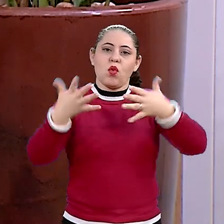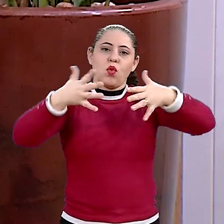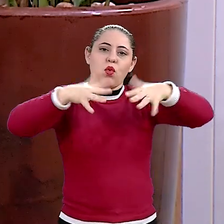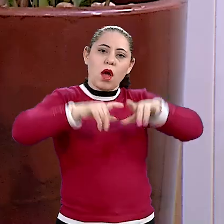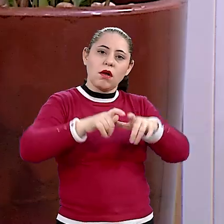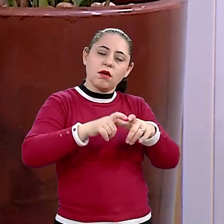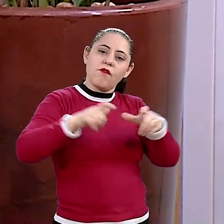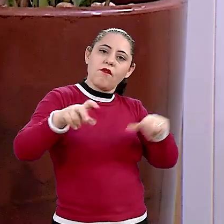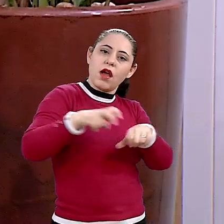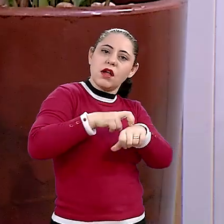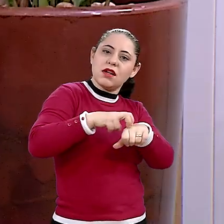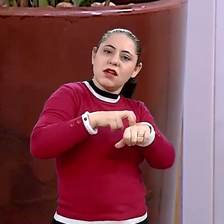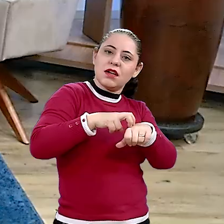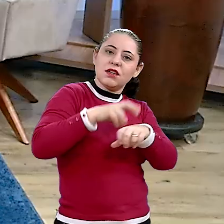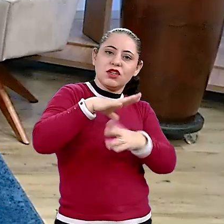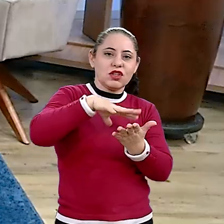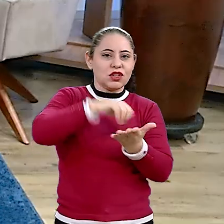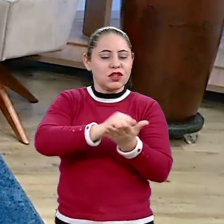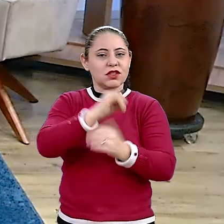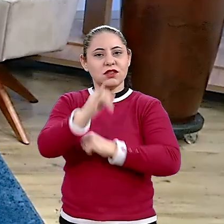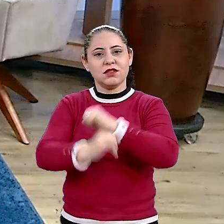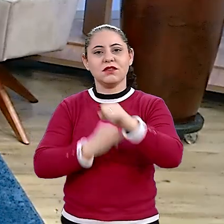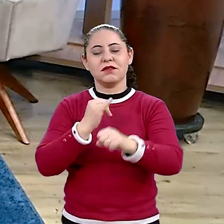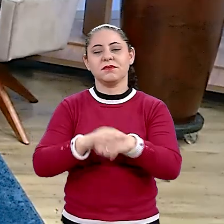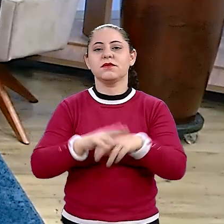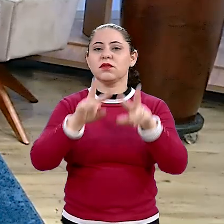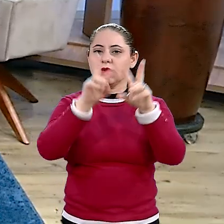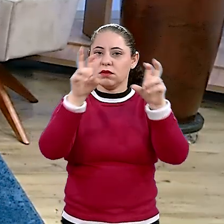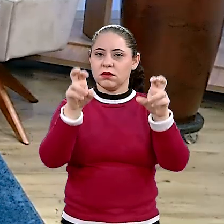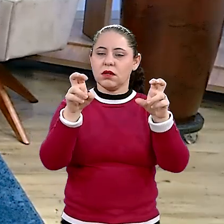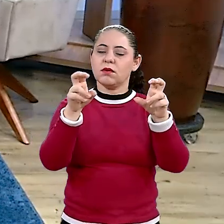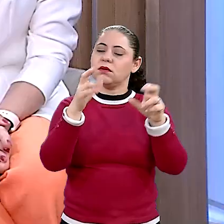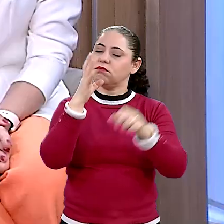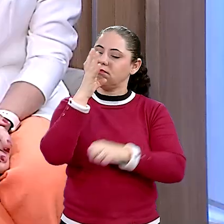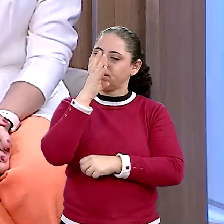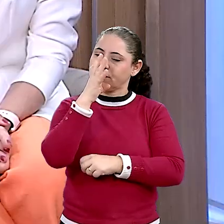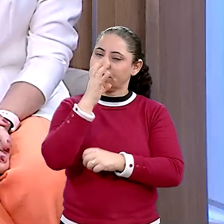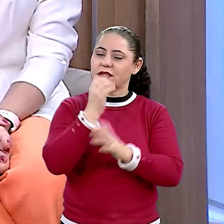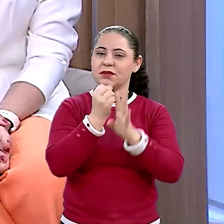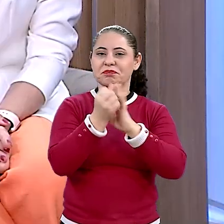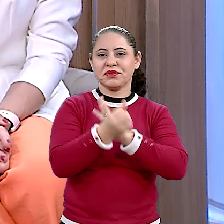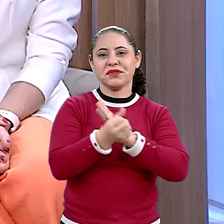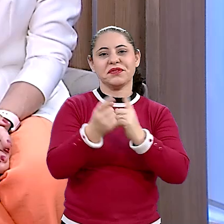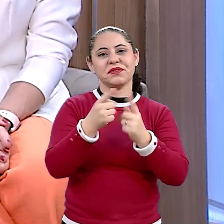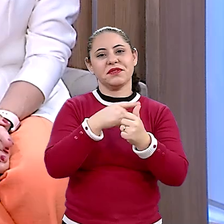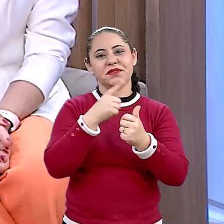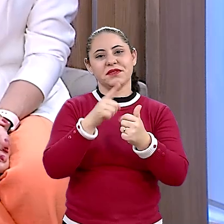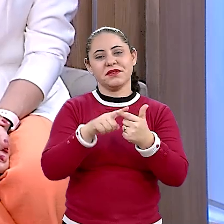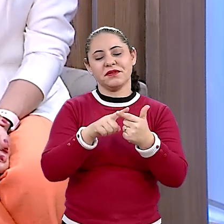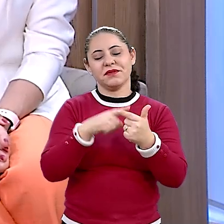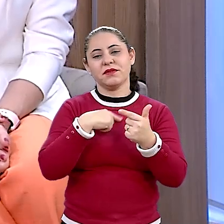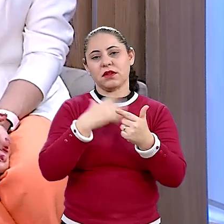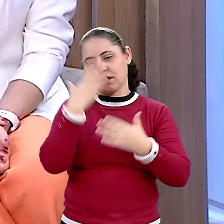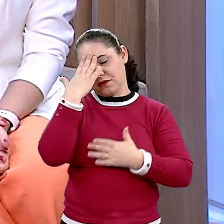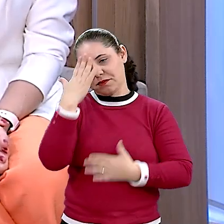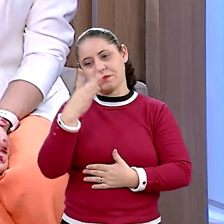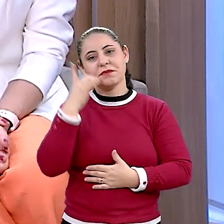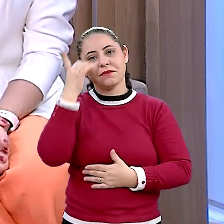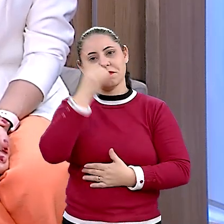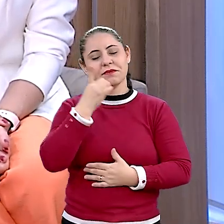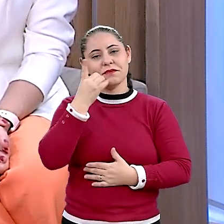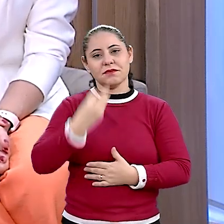e digital. Essa aqui é uma bandeira digital. E com certeza é um assunto que a gente vai acompanhar no segundo semestre, né, Lívia? Deputado Pedrociano, queria muito agradecer